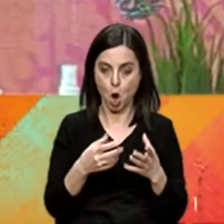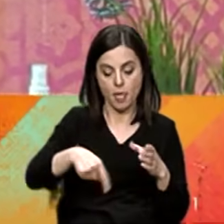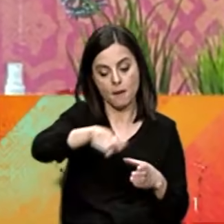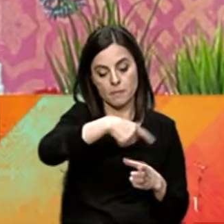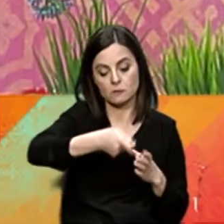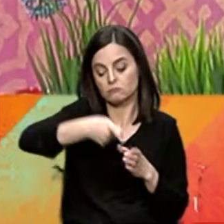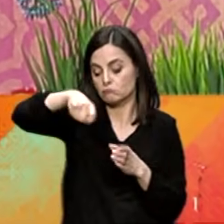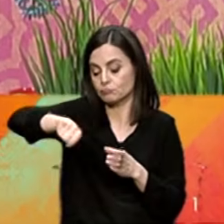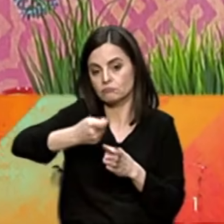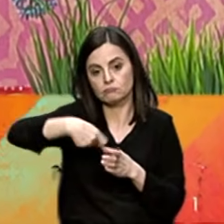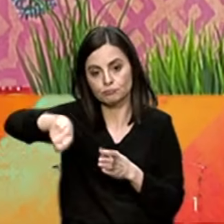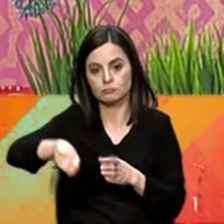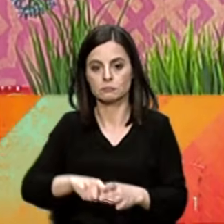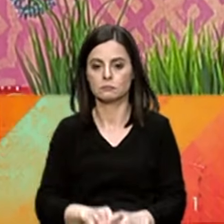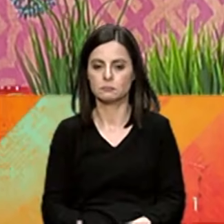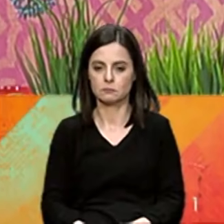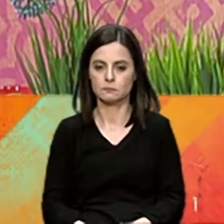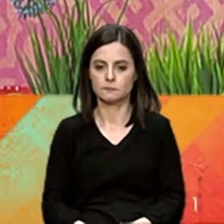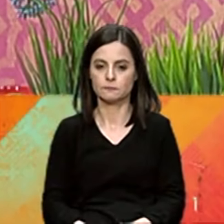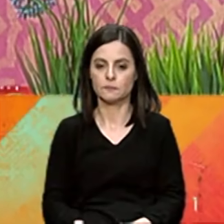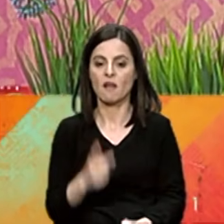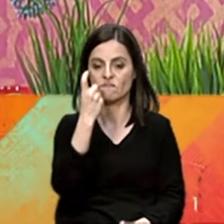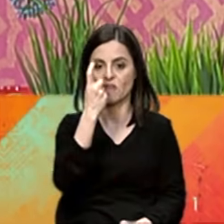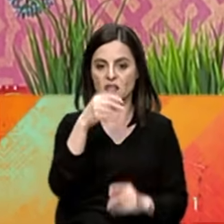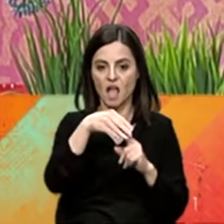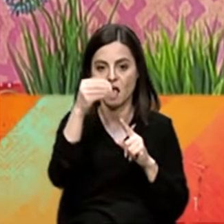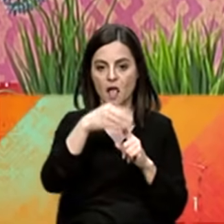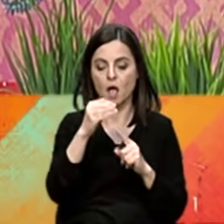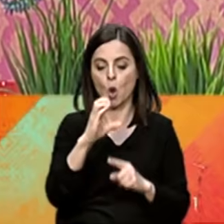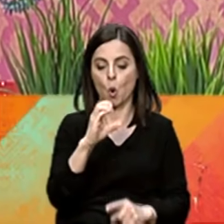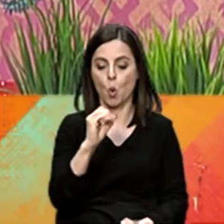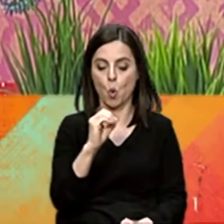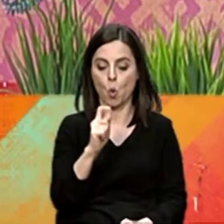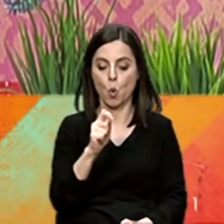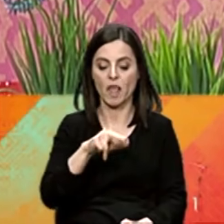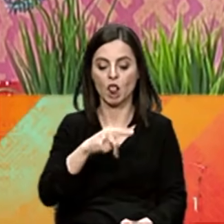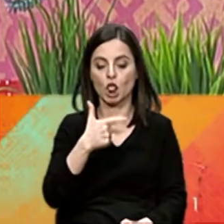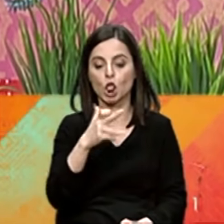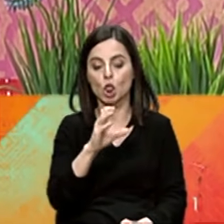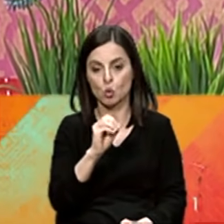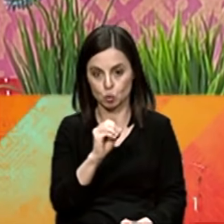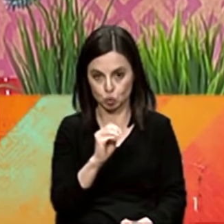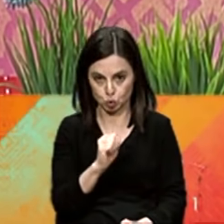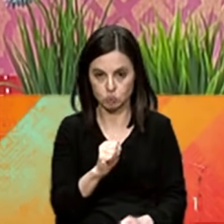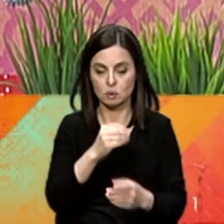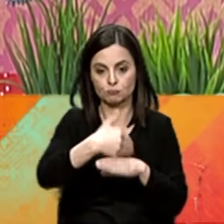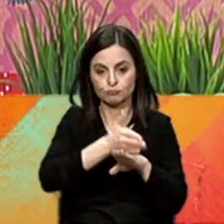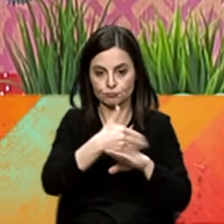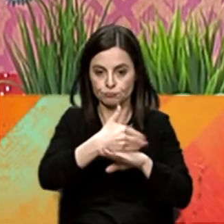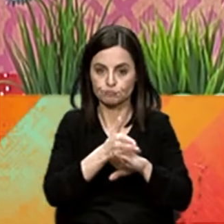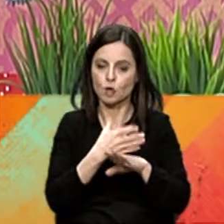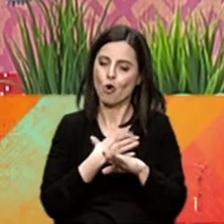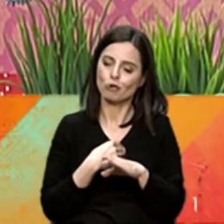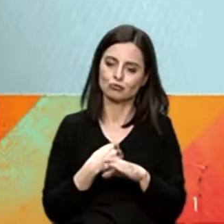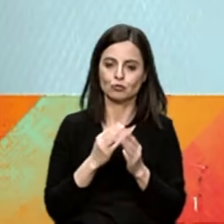Exato. Sónia, vou só picar aqui então os coentros. Deixa-me só é o toque isto. Final. Sim, eu gosto coentros sempre de usar uma, sementes, de sim, uma